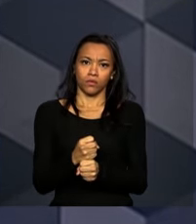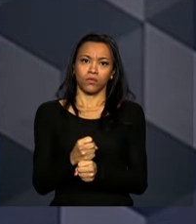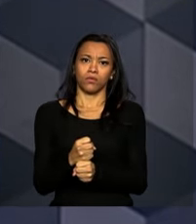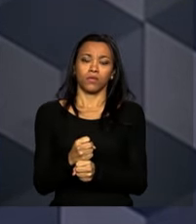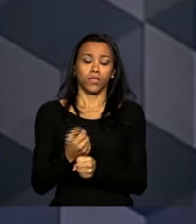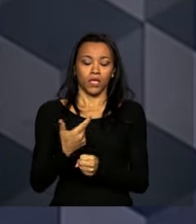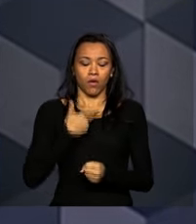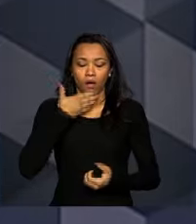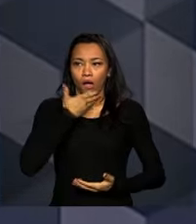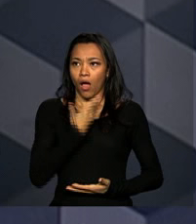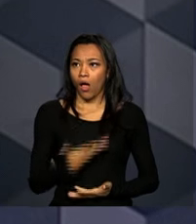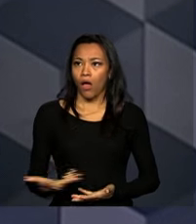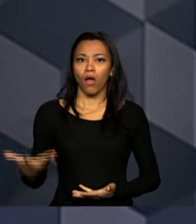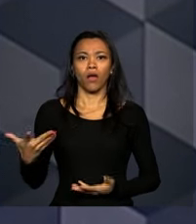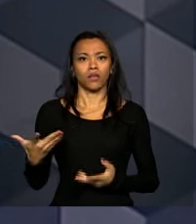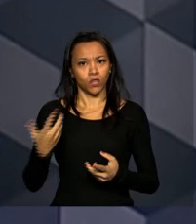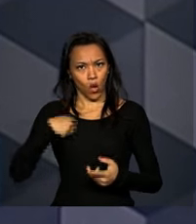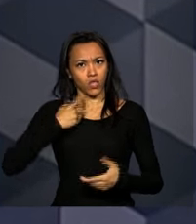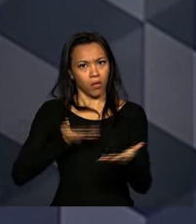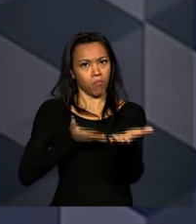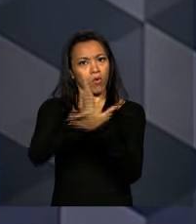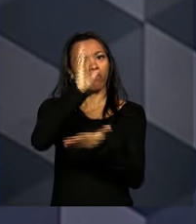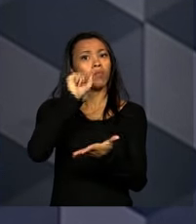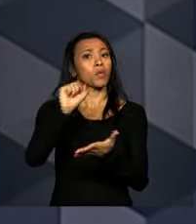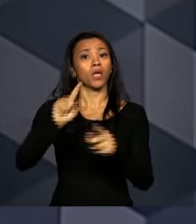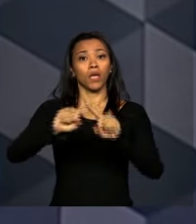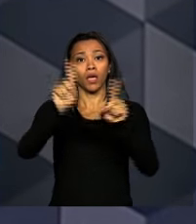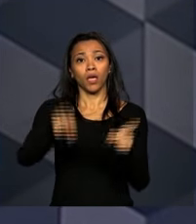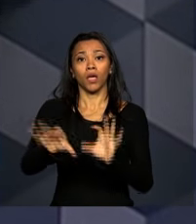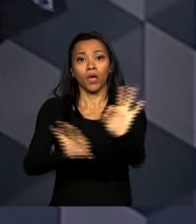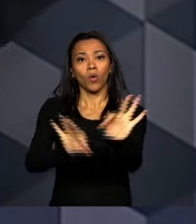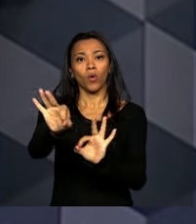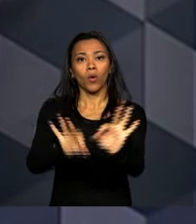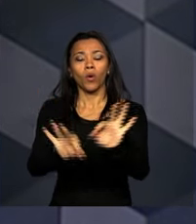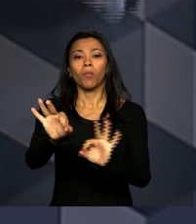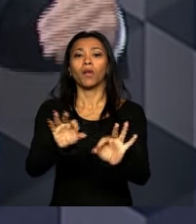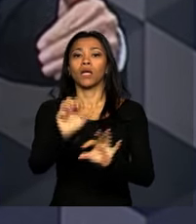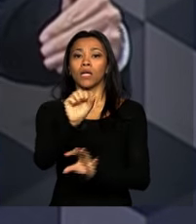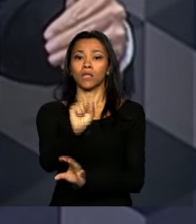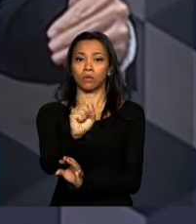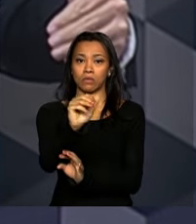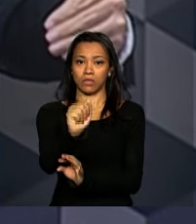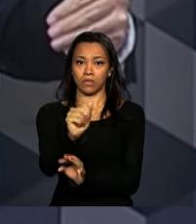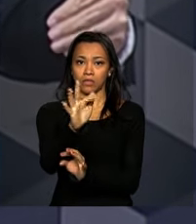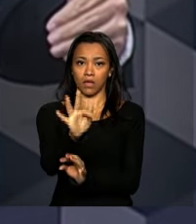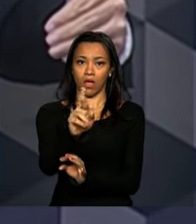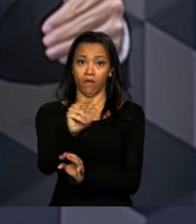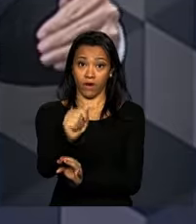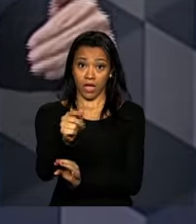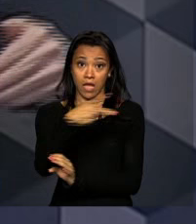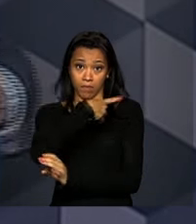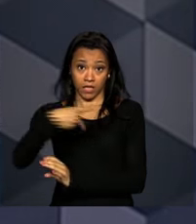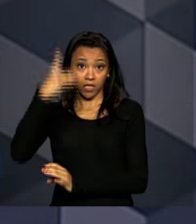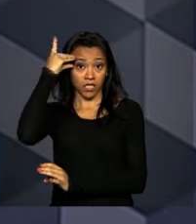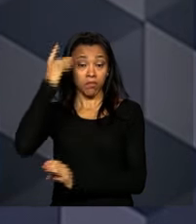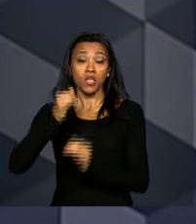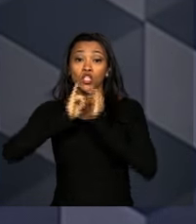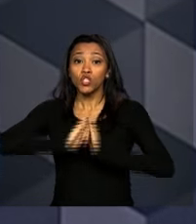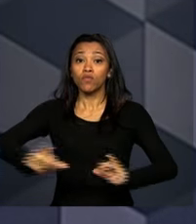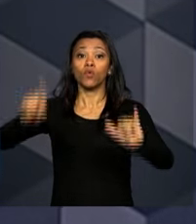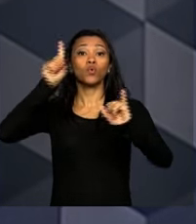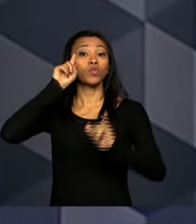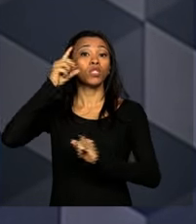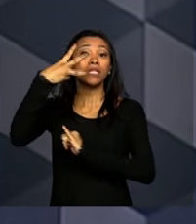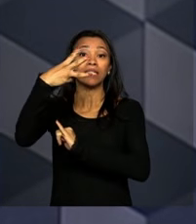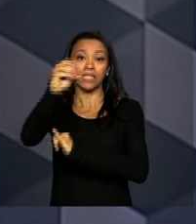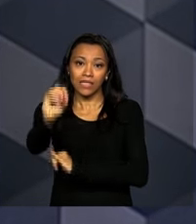fiquei impressionado porque a gente aprovou o Plano Safra e a presidente divulgou no dia 30 e no dia 1º nós